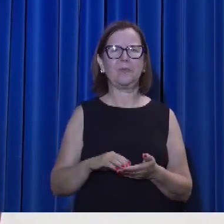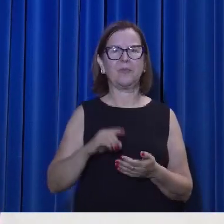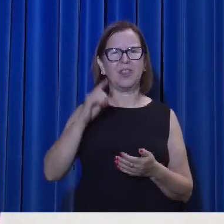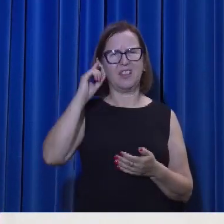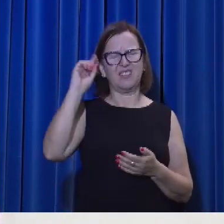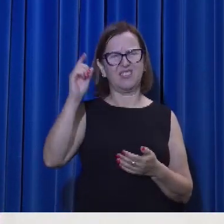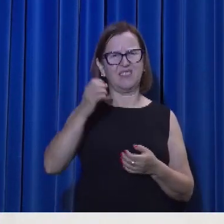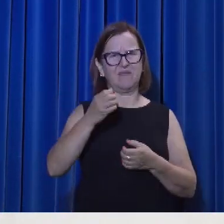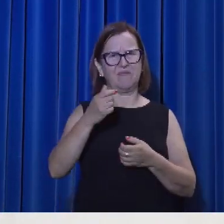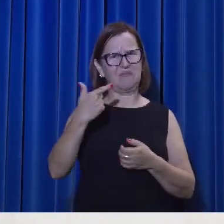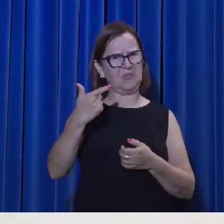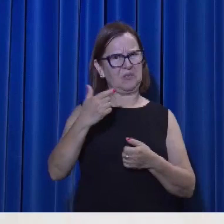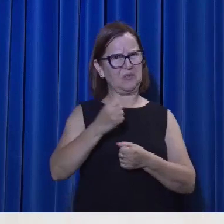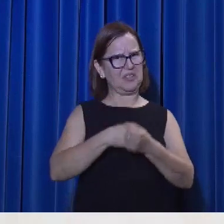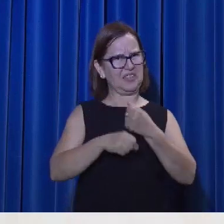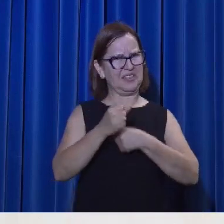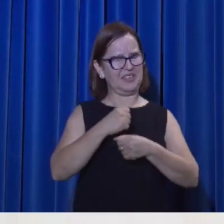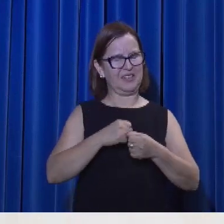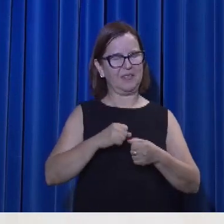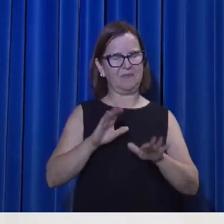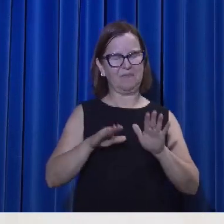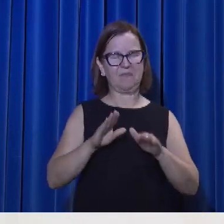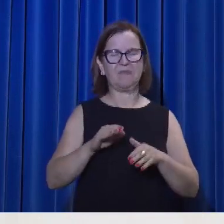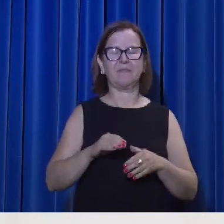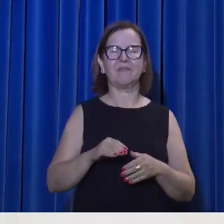anos atrás, o meu mais velho,